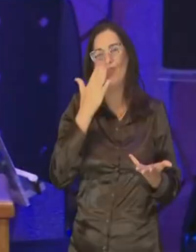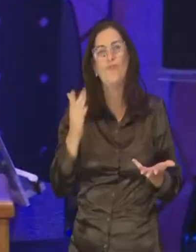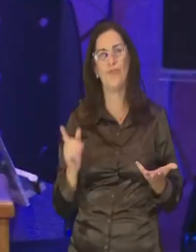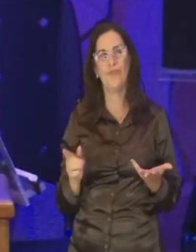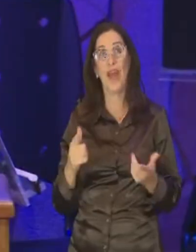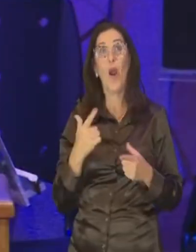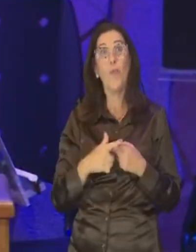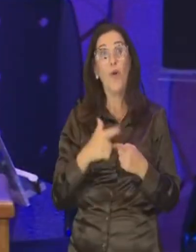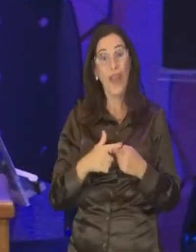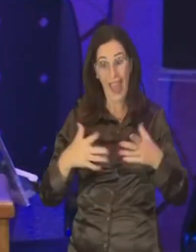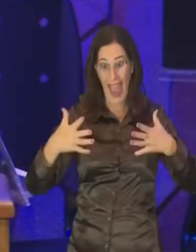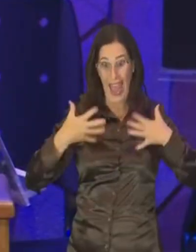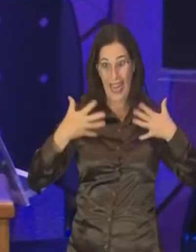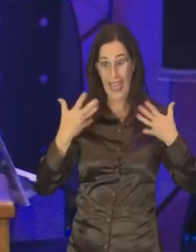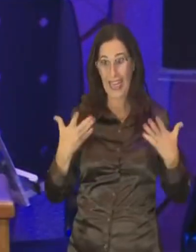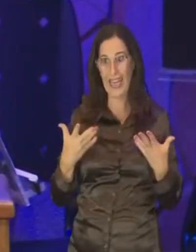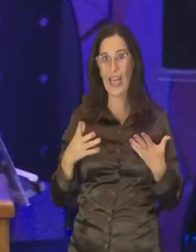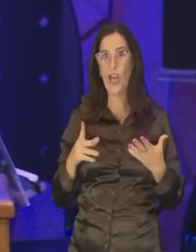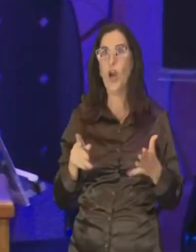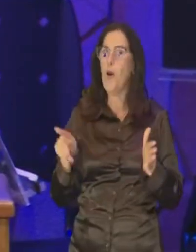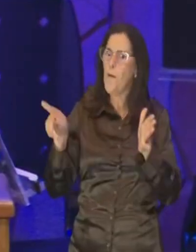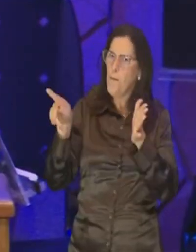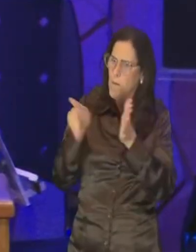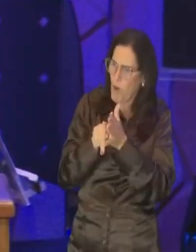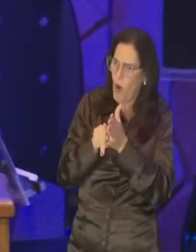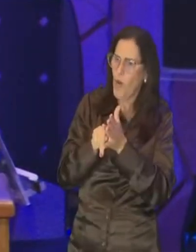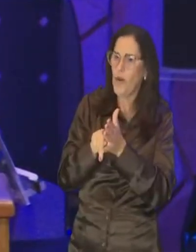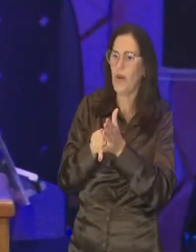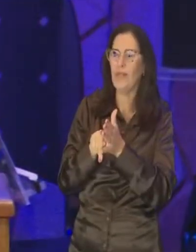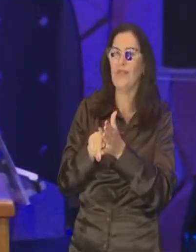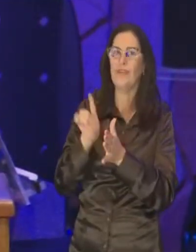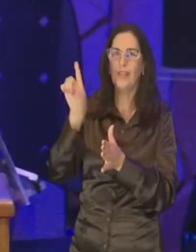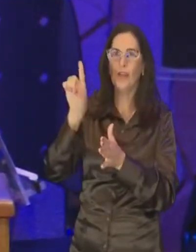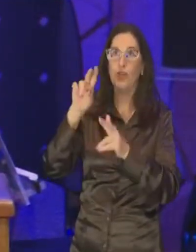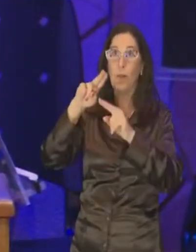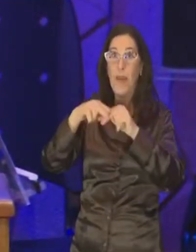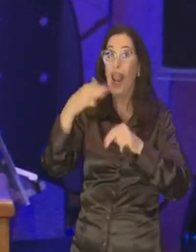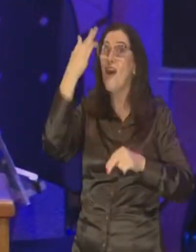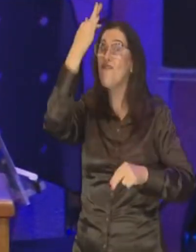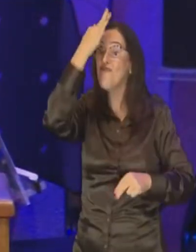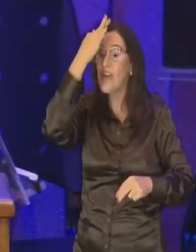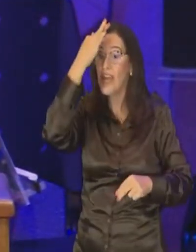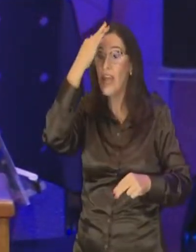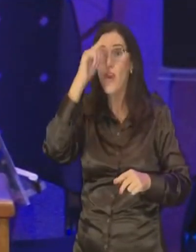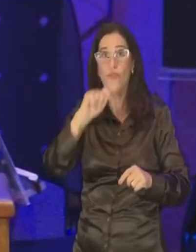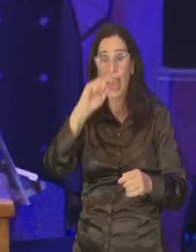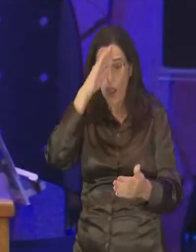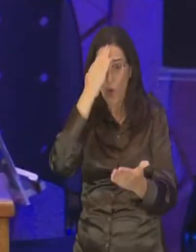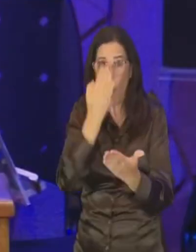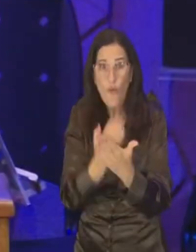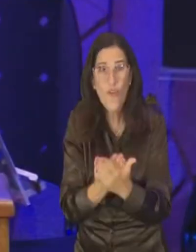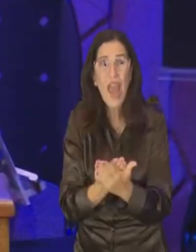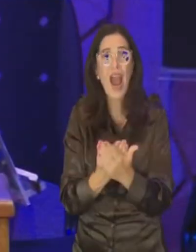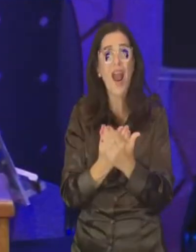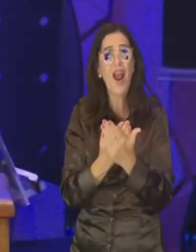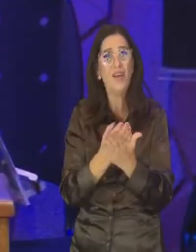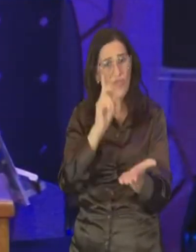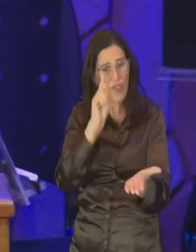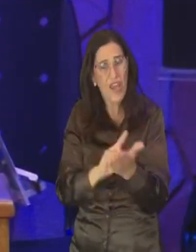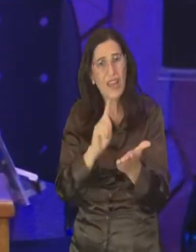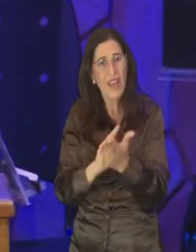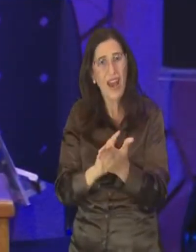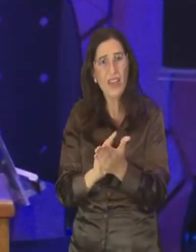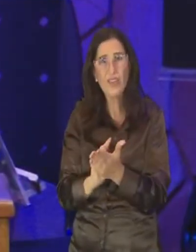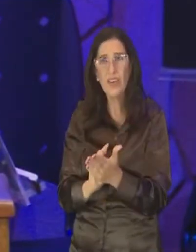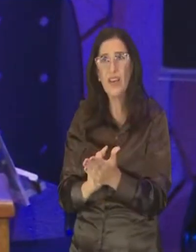porque essa alegria só é dada através da fé. Você precisa crer, você precisa confiar, você precisa